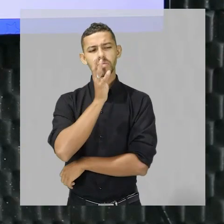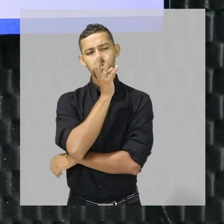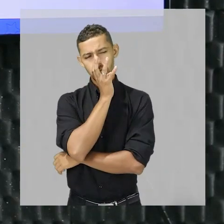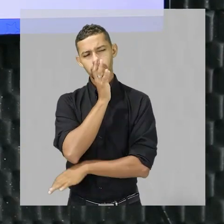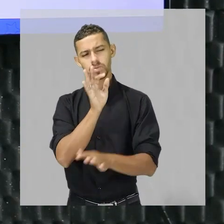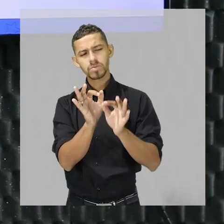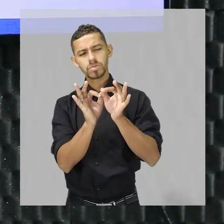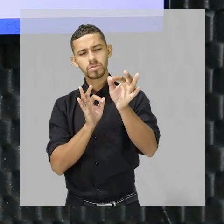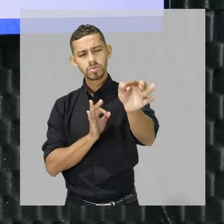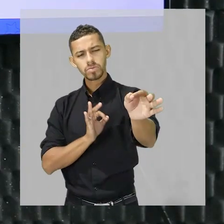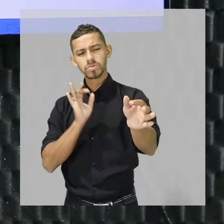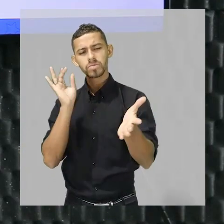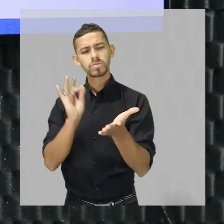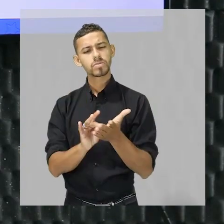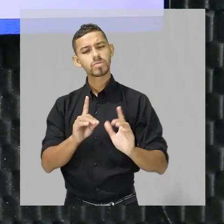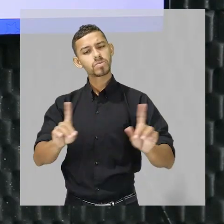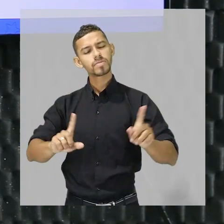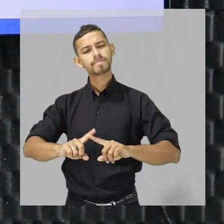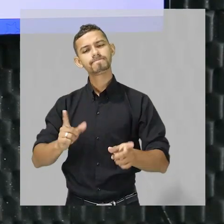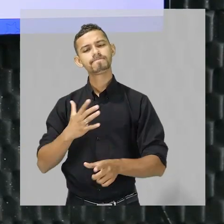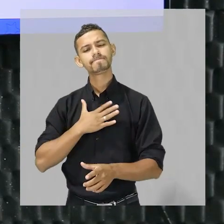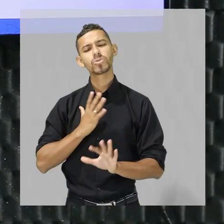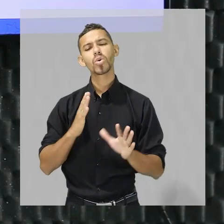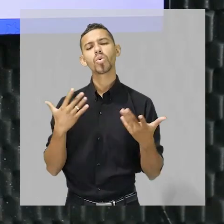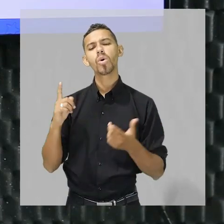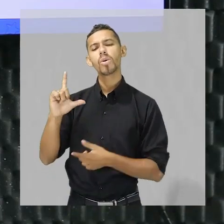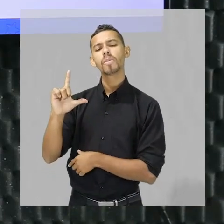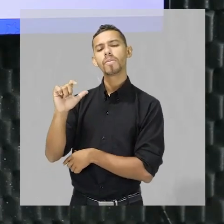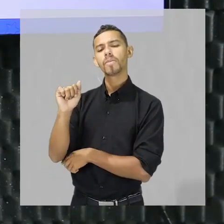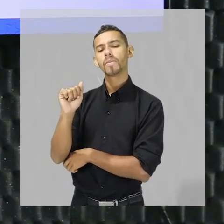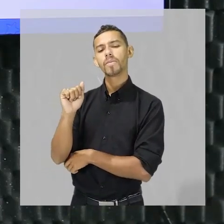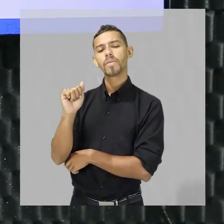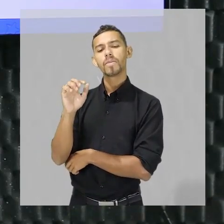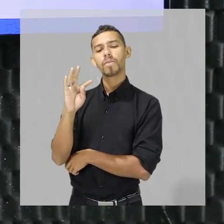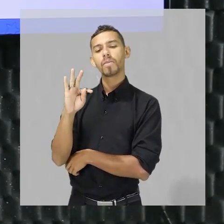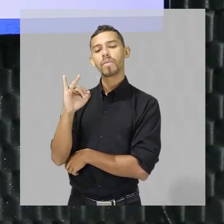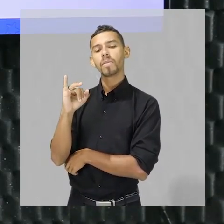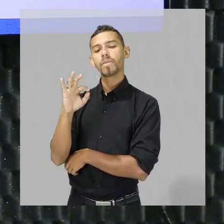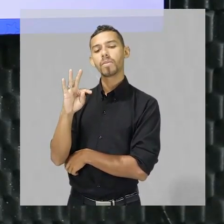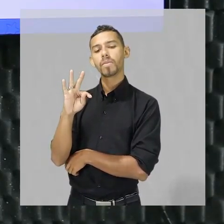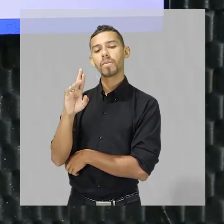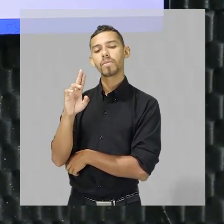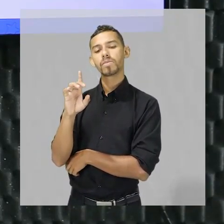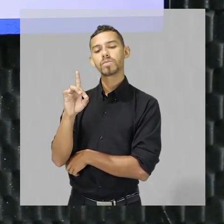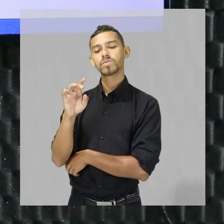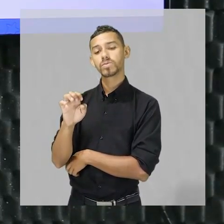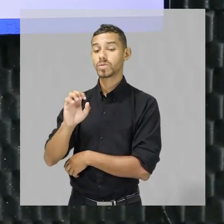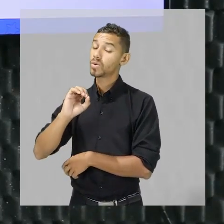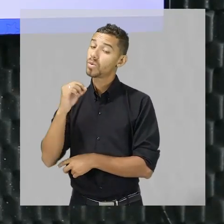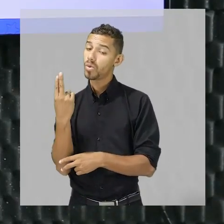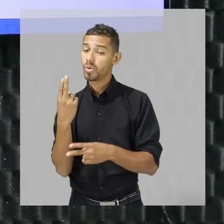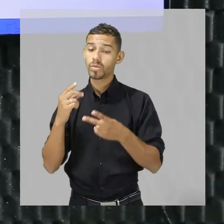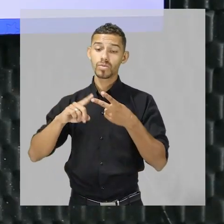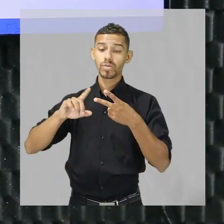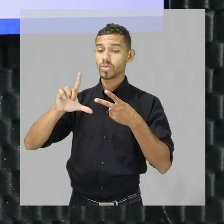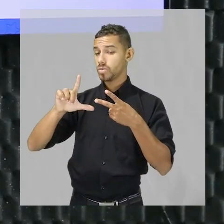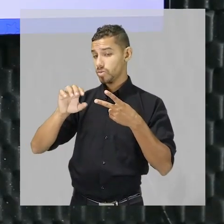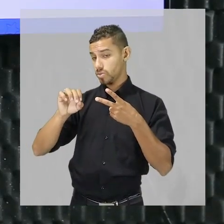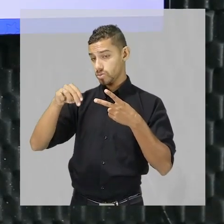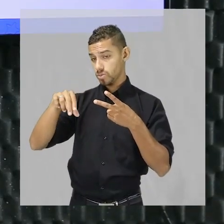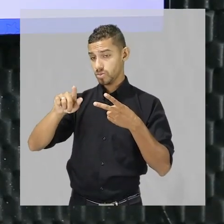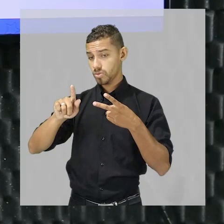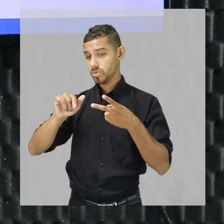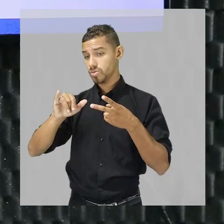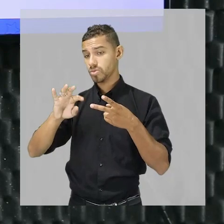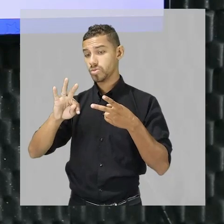essa distância. Mas então, qual seria, a latitude ou a longitude em que